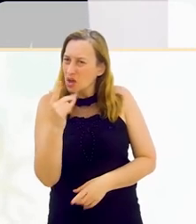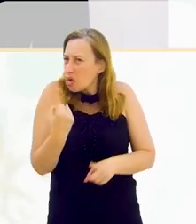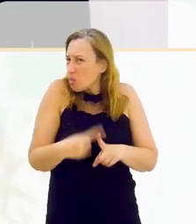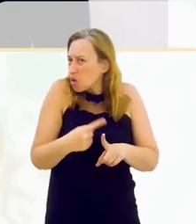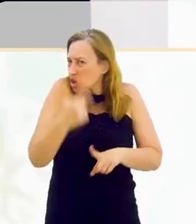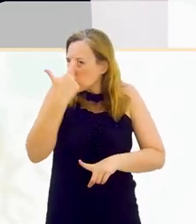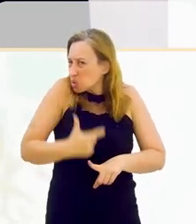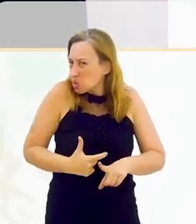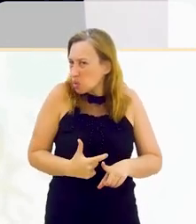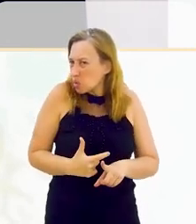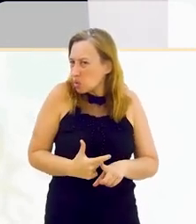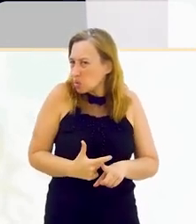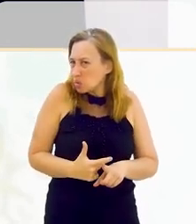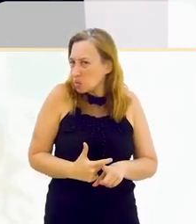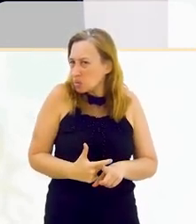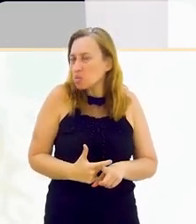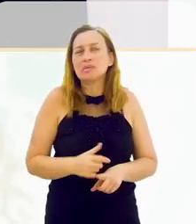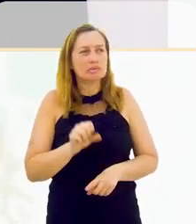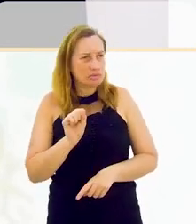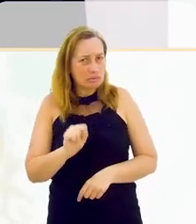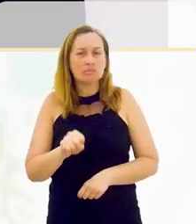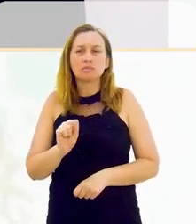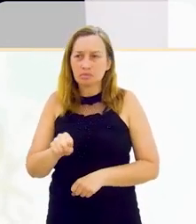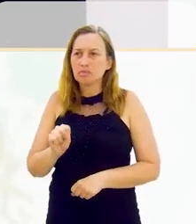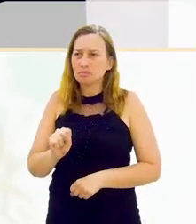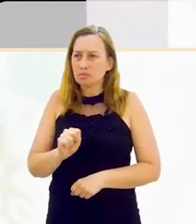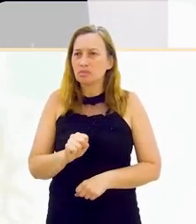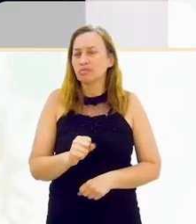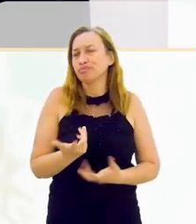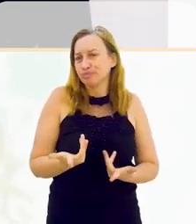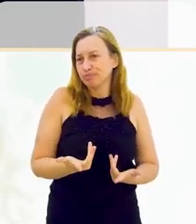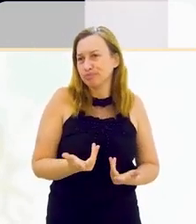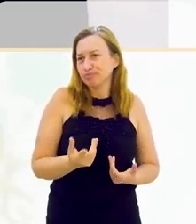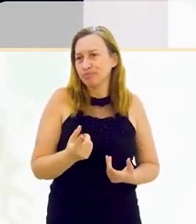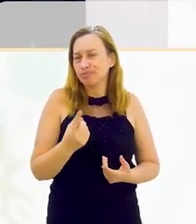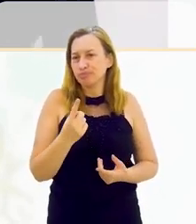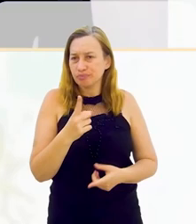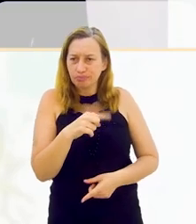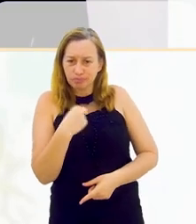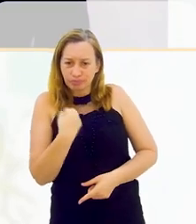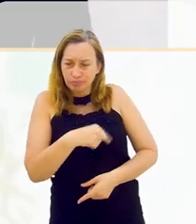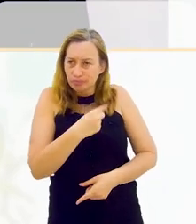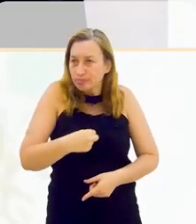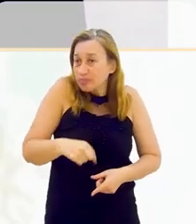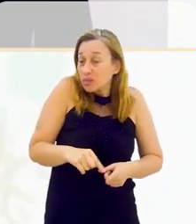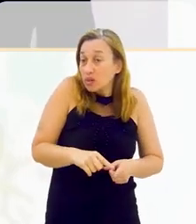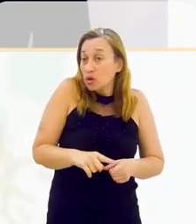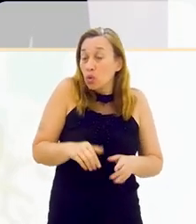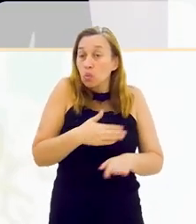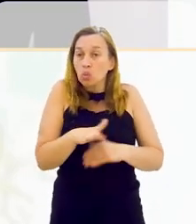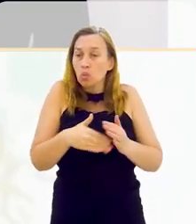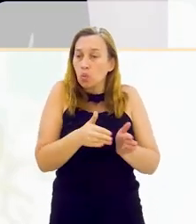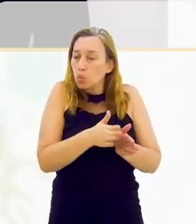aí? Por que que eu sou sim, assim? total, total. A culpa, a negação, toda uma trajetória.